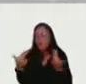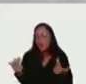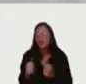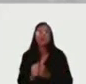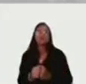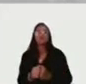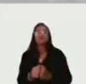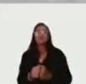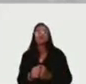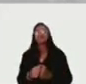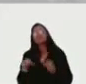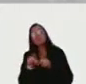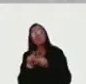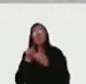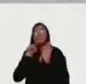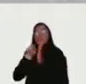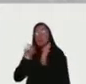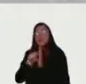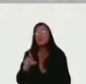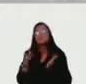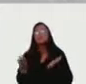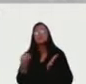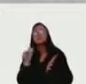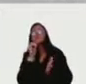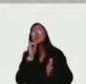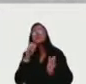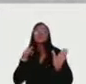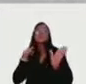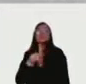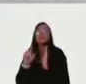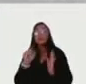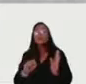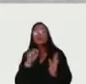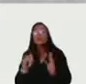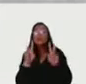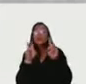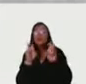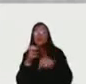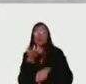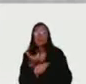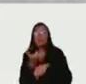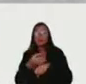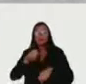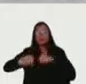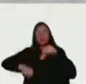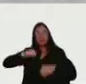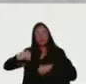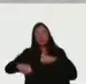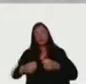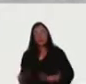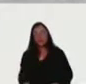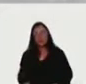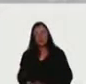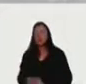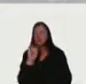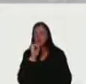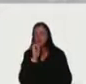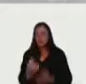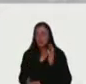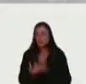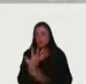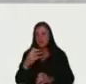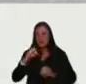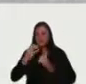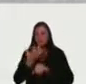um dos questionamentos que está sendo apresentado hoje é sobre a Praça do Ciclista. Para se implantar uma praça do ciclista,